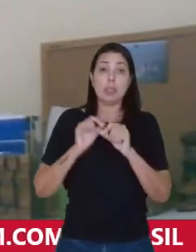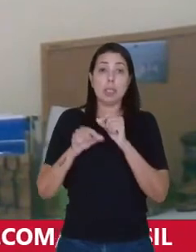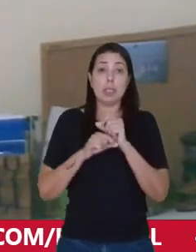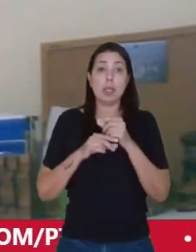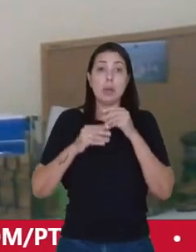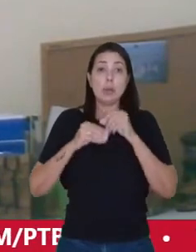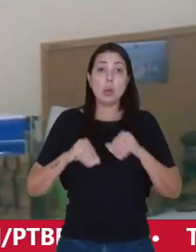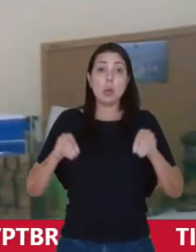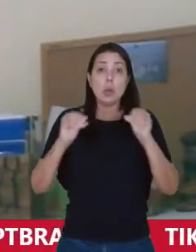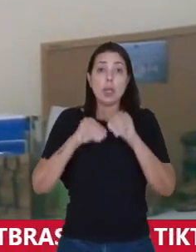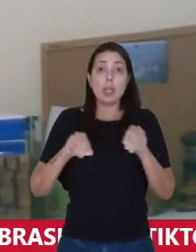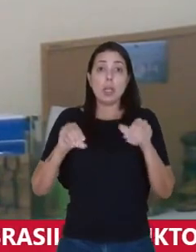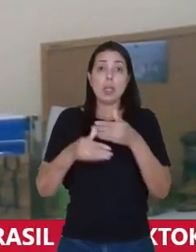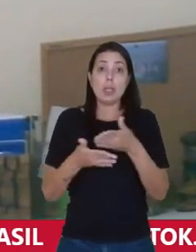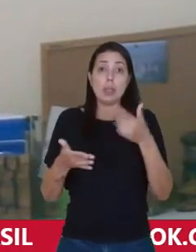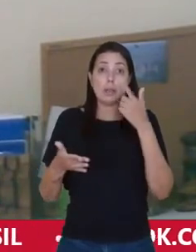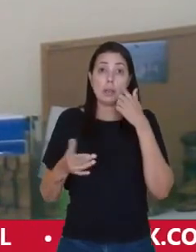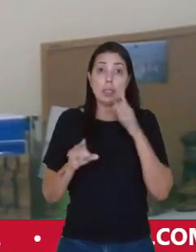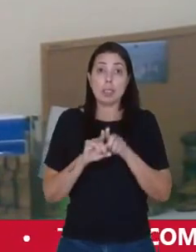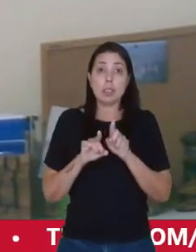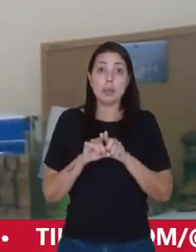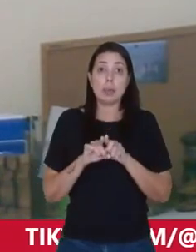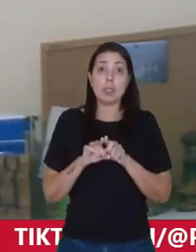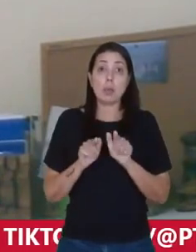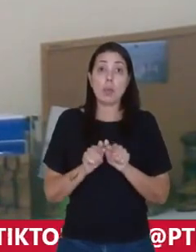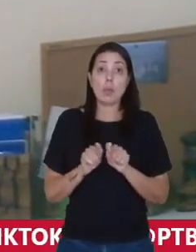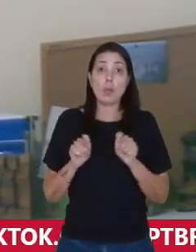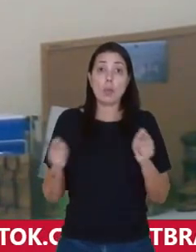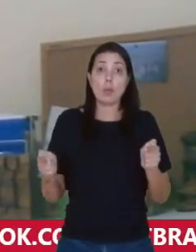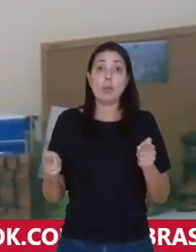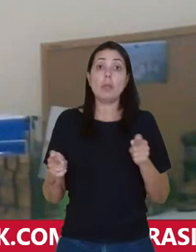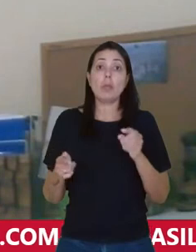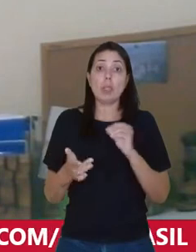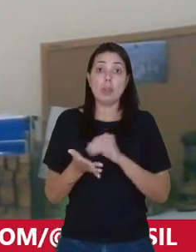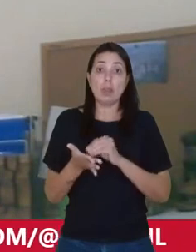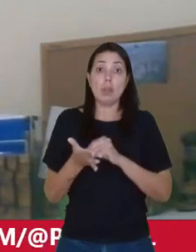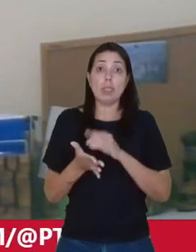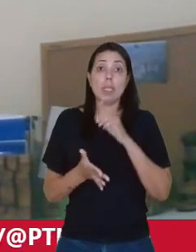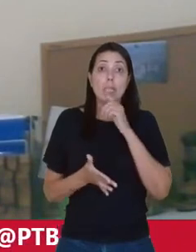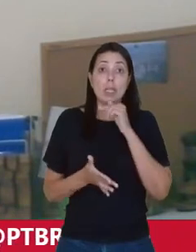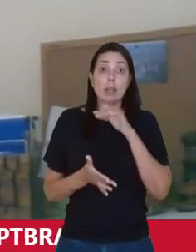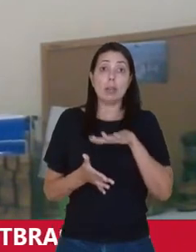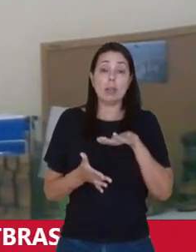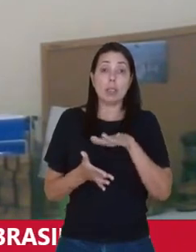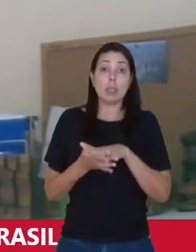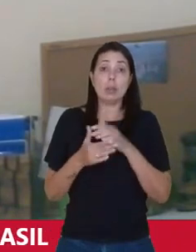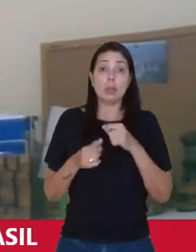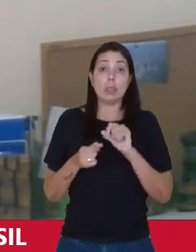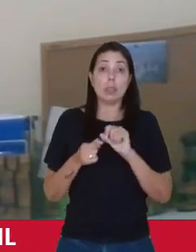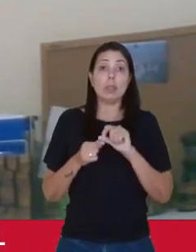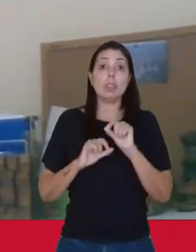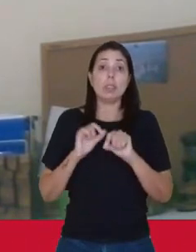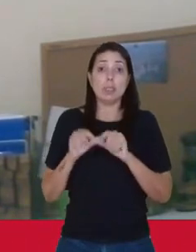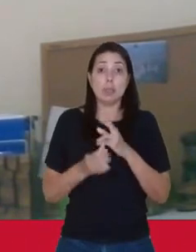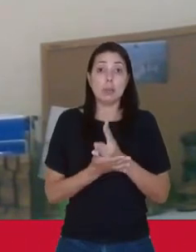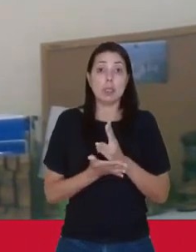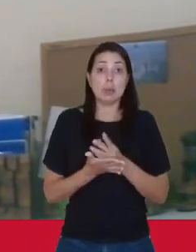poeira, né? A gente vê seca, a gente vê falta de água, onde a gente sempre teve um regime hídrico